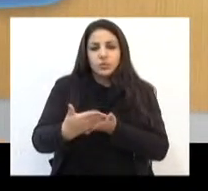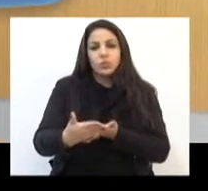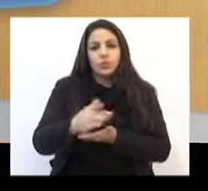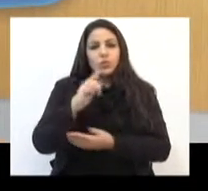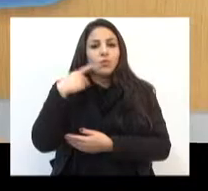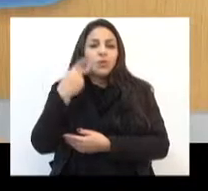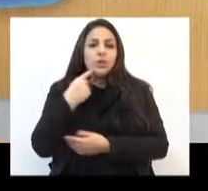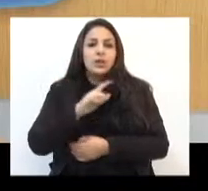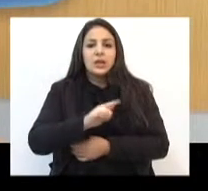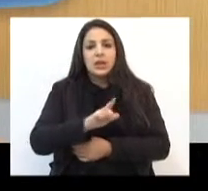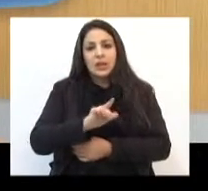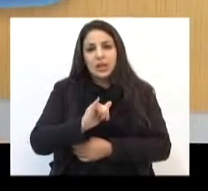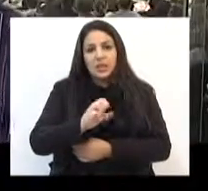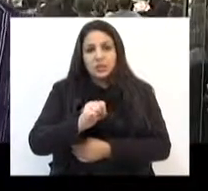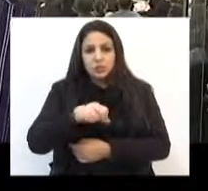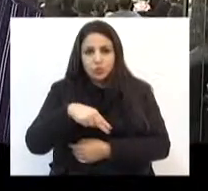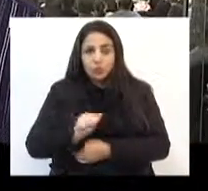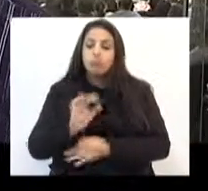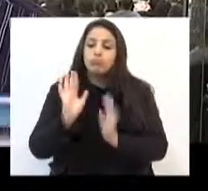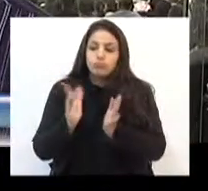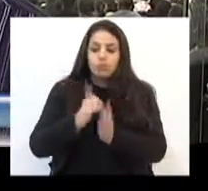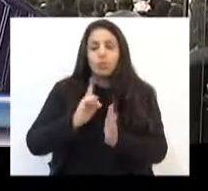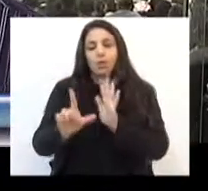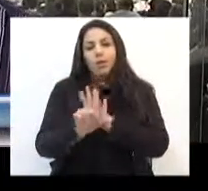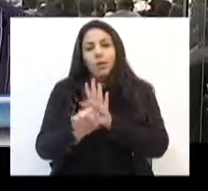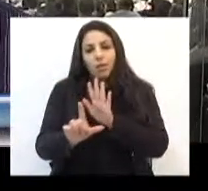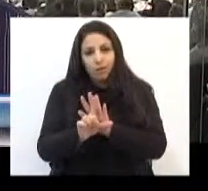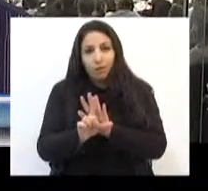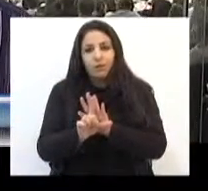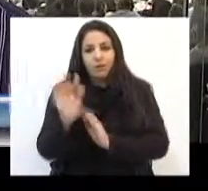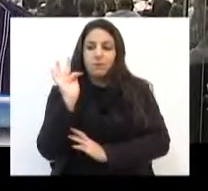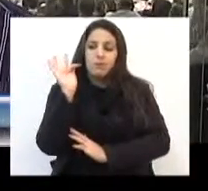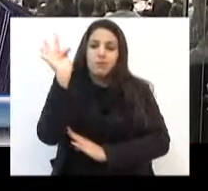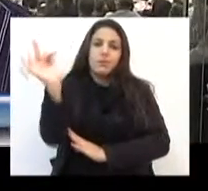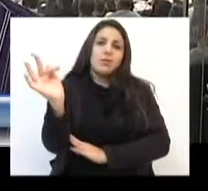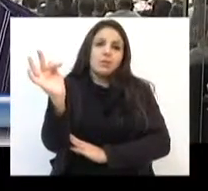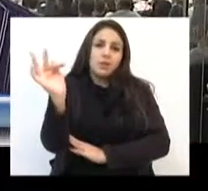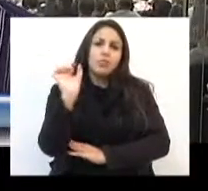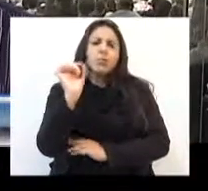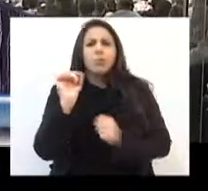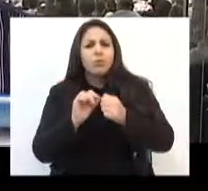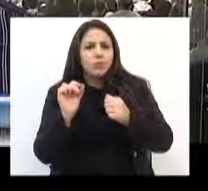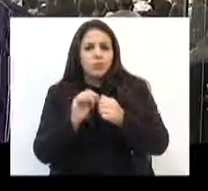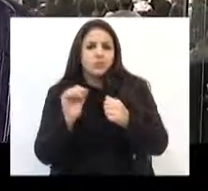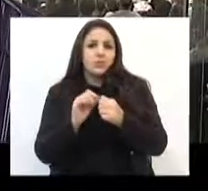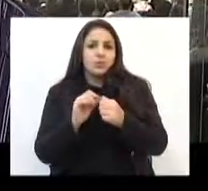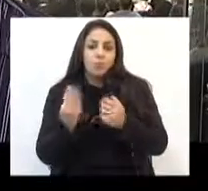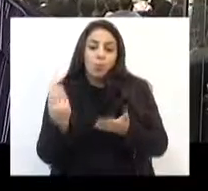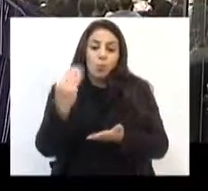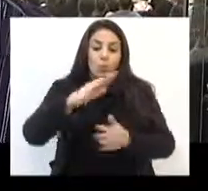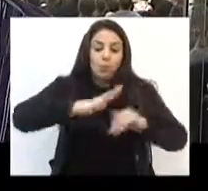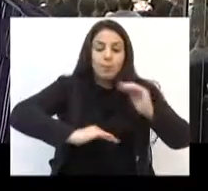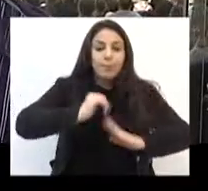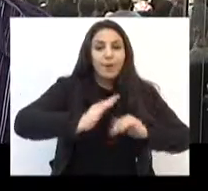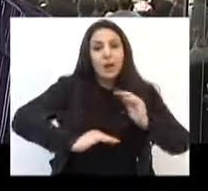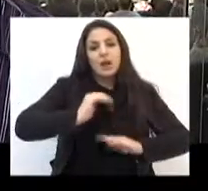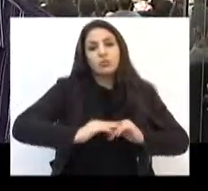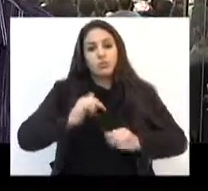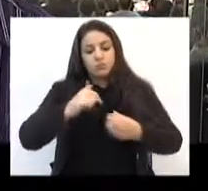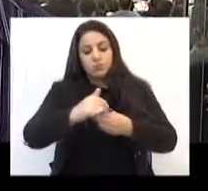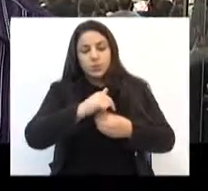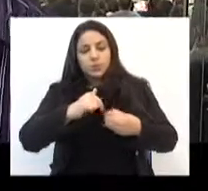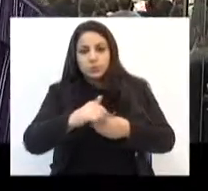previstas. E o último projeto de lei aprovado ontem refere-se à obrigatoriedade de informar sobre o